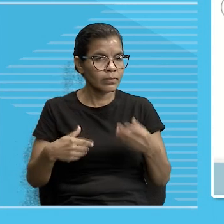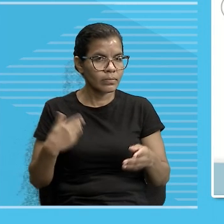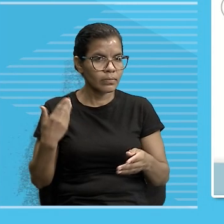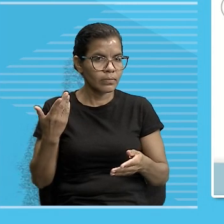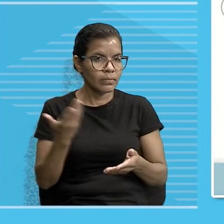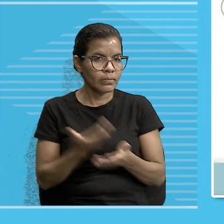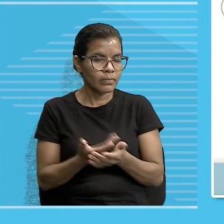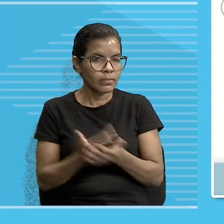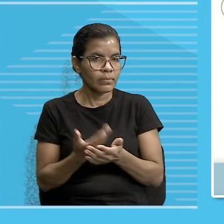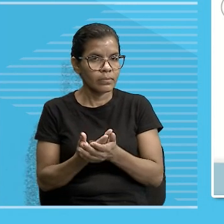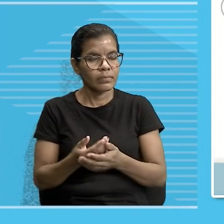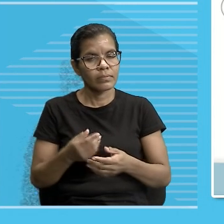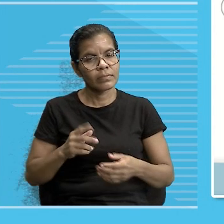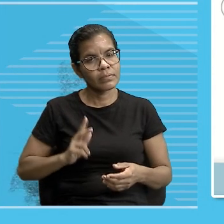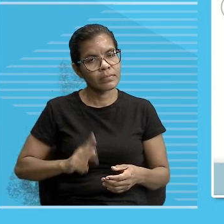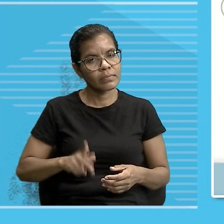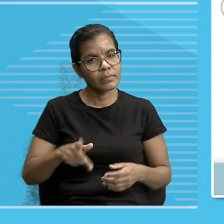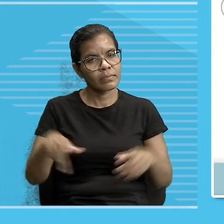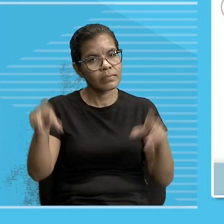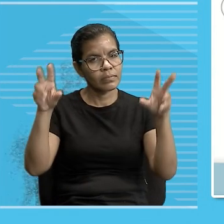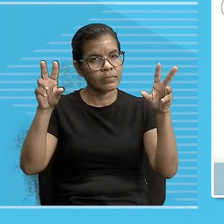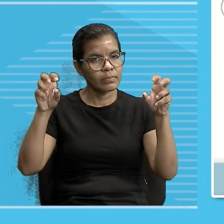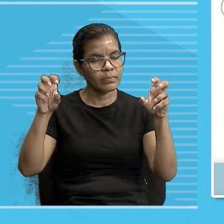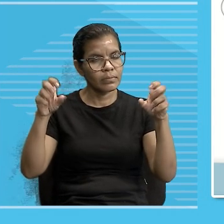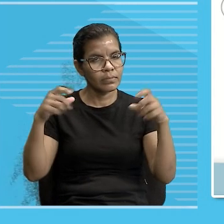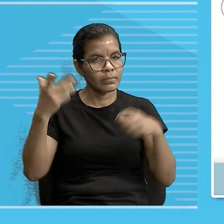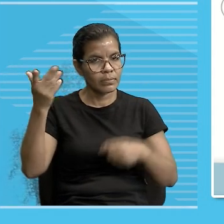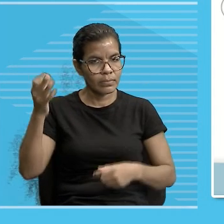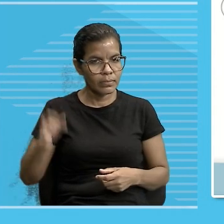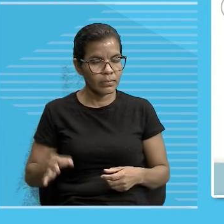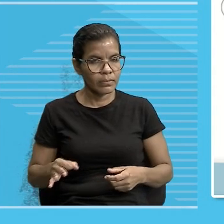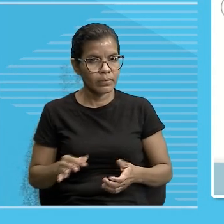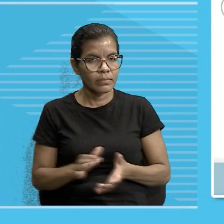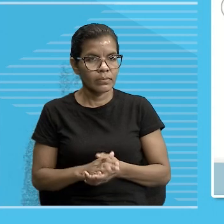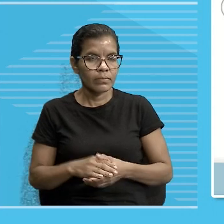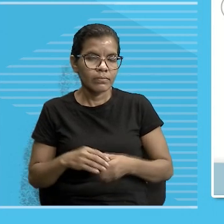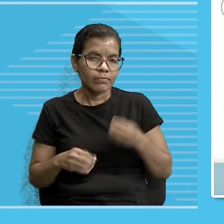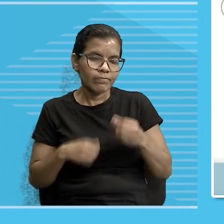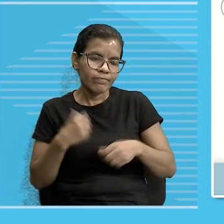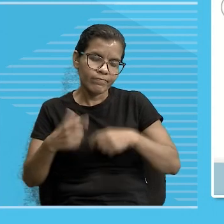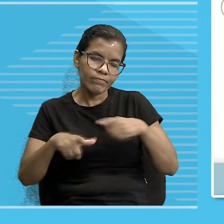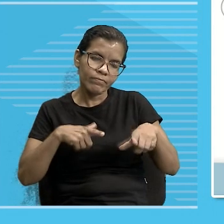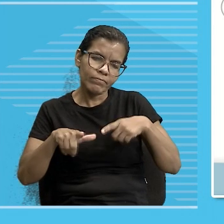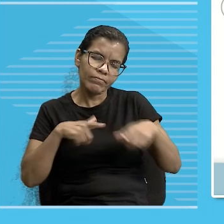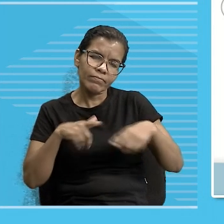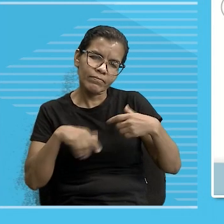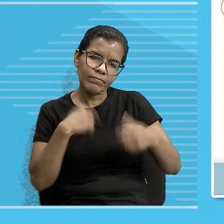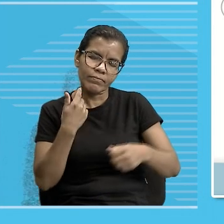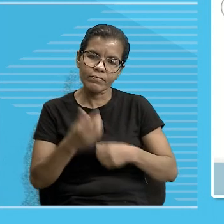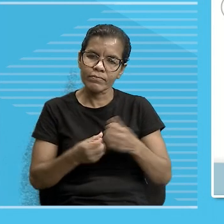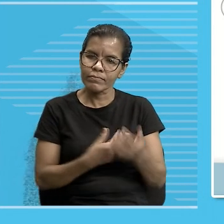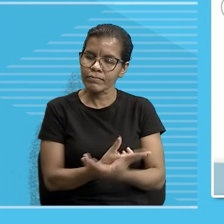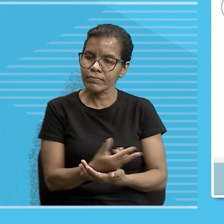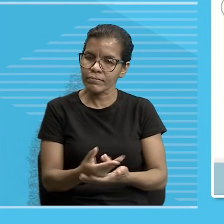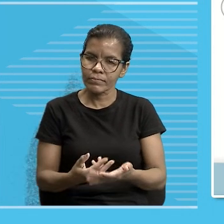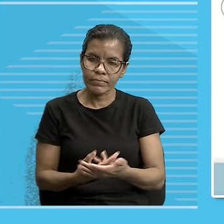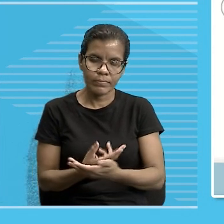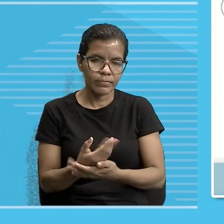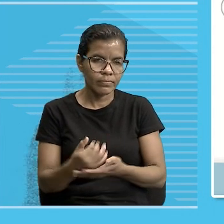dar continuidade a esse tema. Perfeito? E eu vou trabalhar vários exemplos com vocês